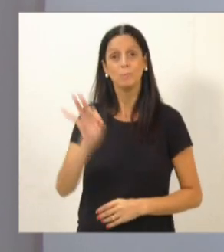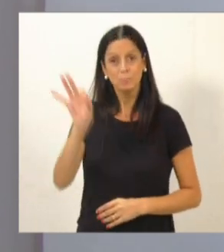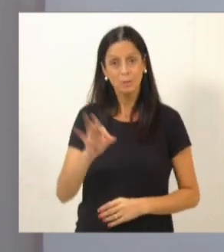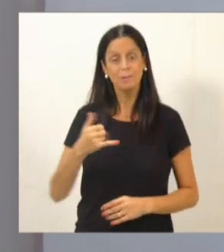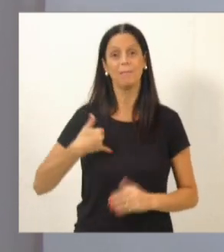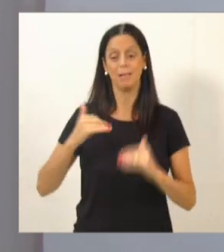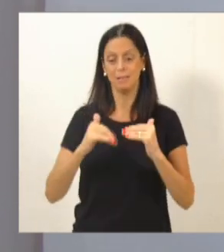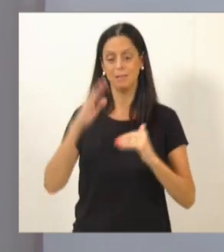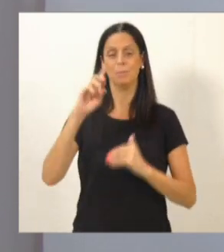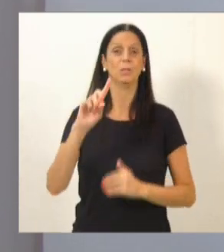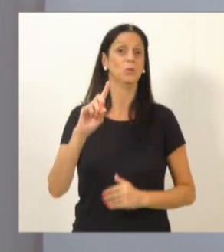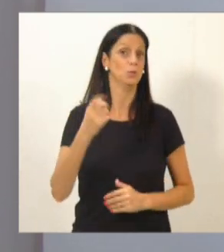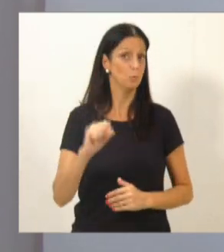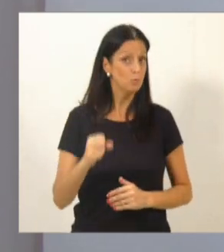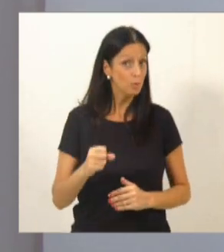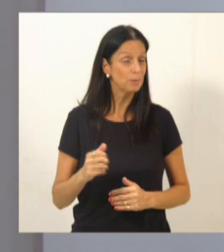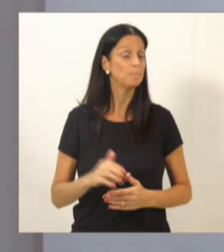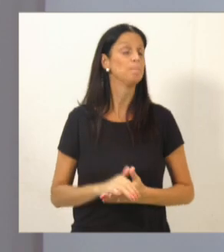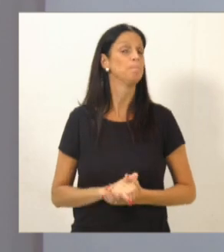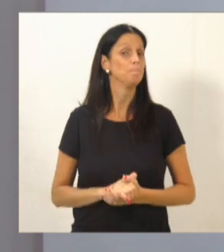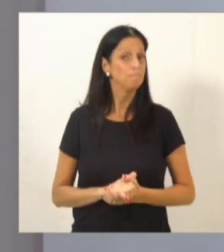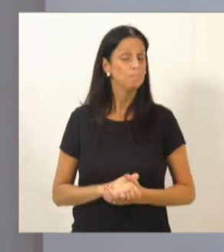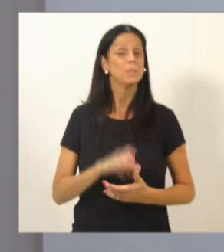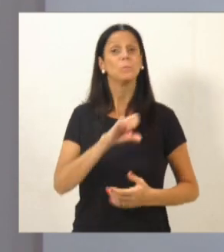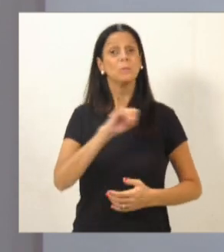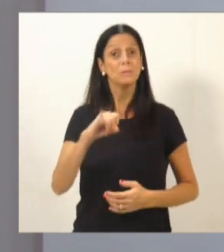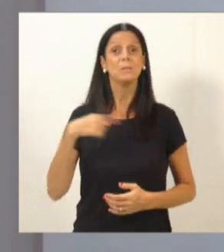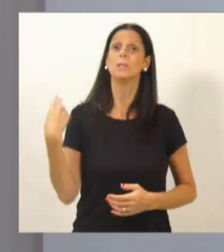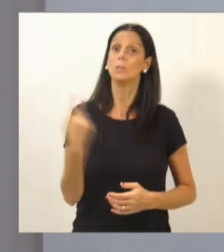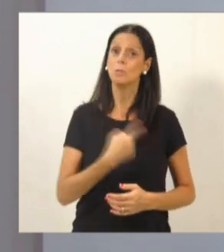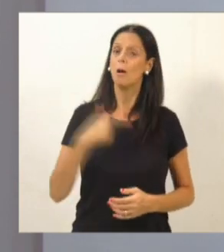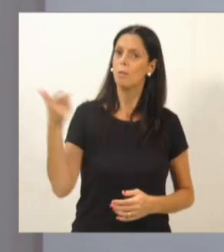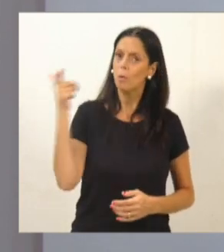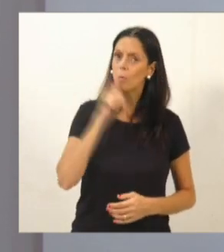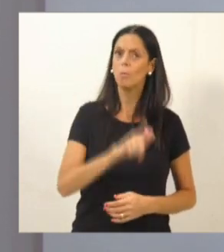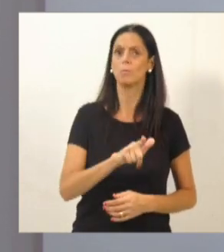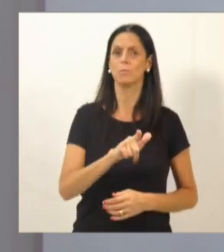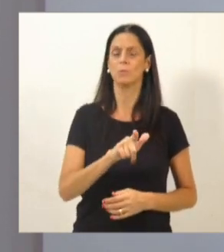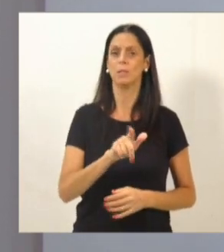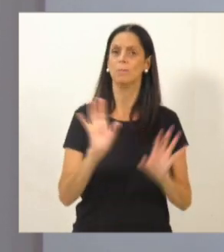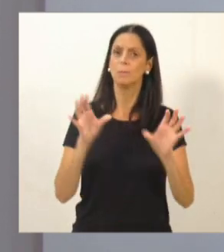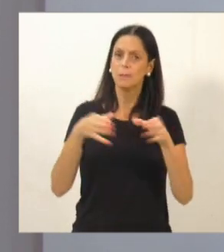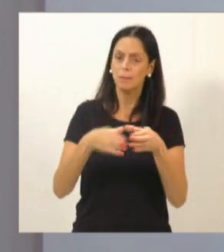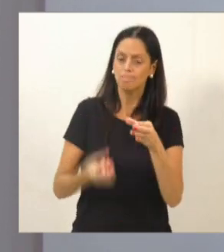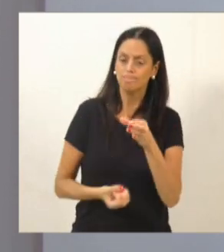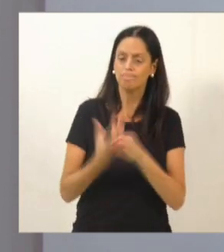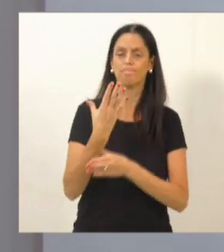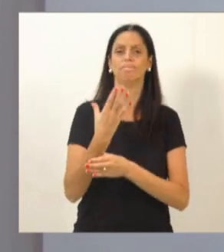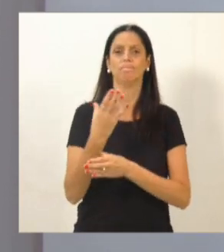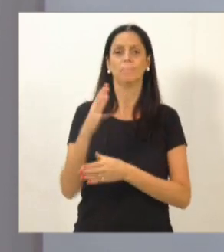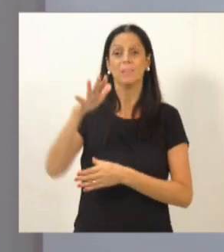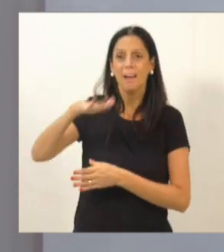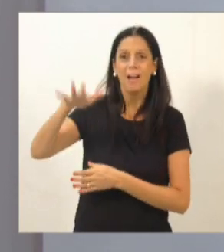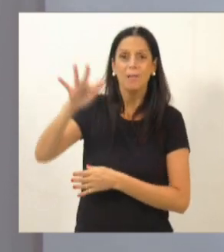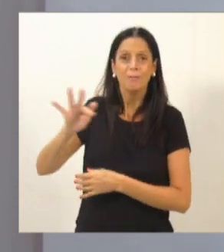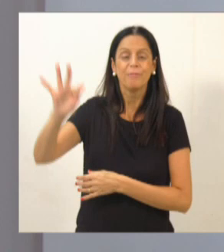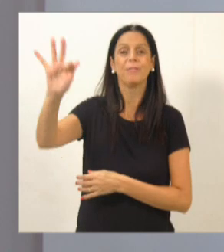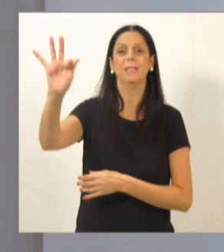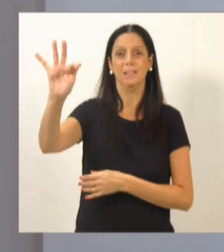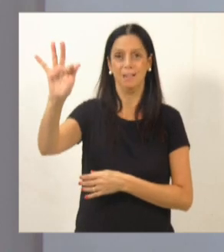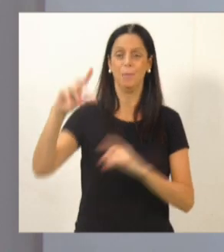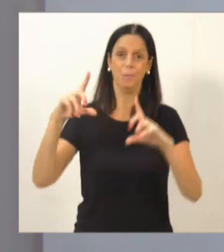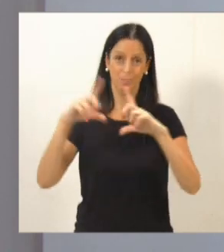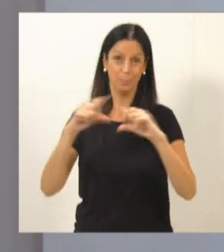anos. Então, se a gente conseguir formar essa comissão a nível federal, essa